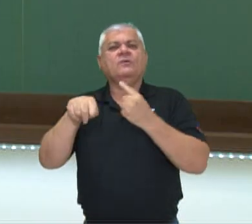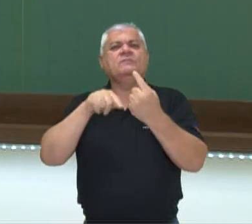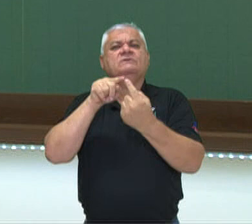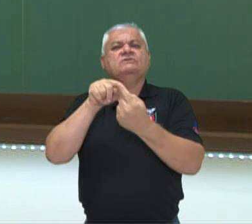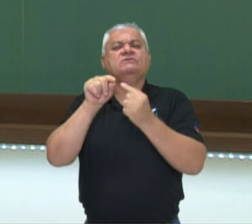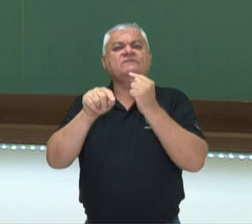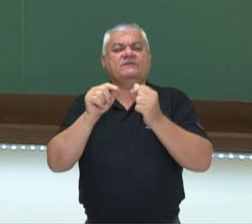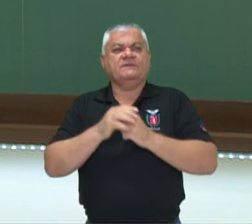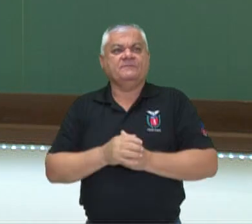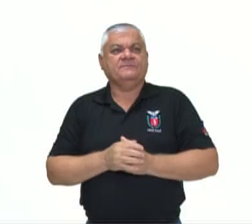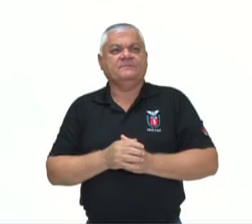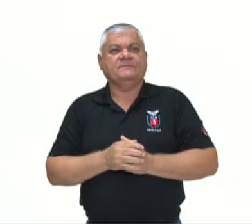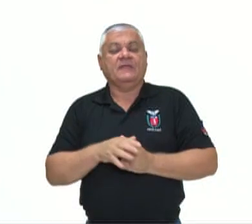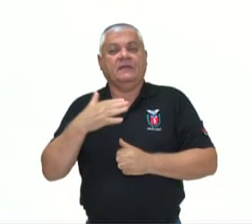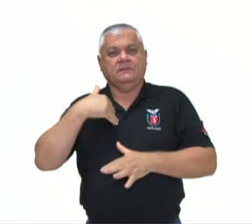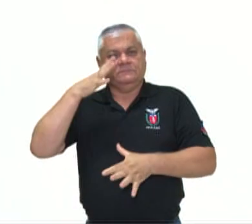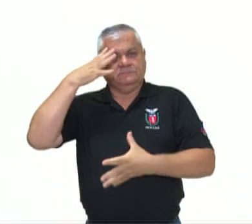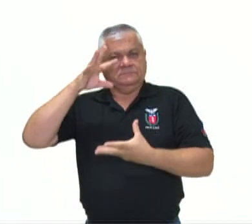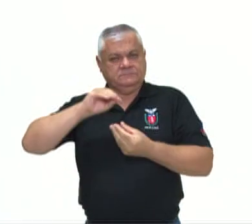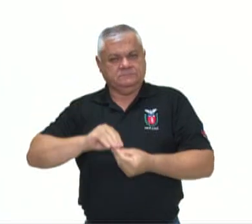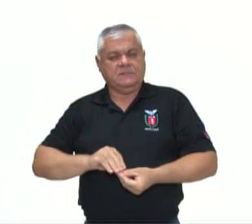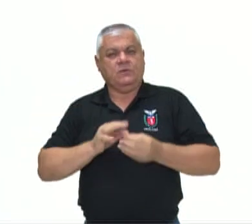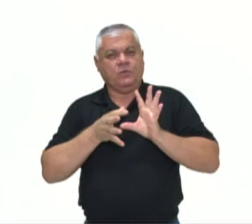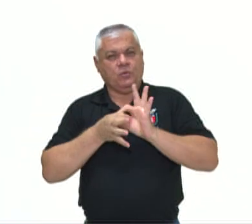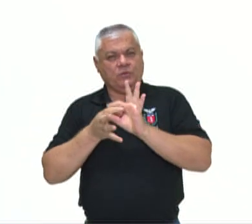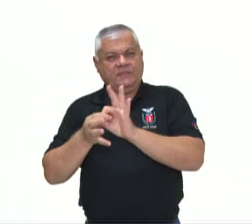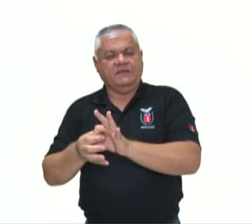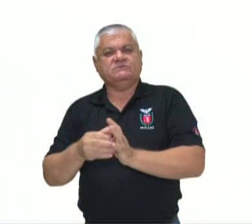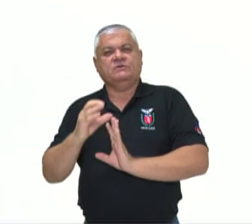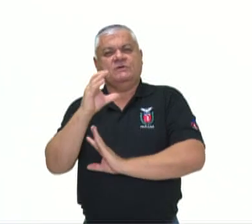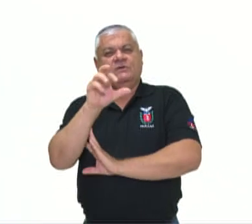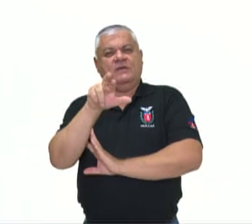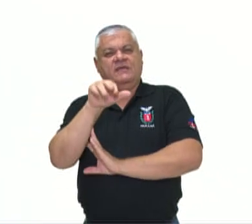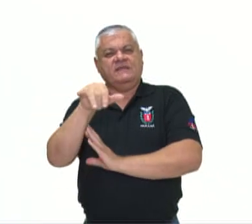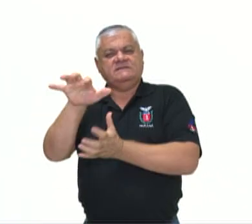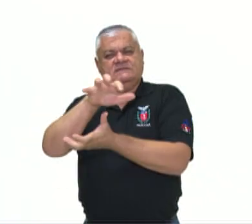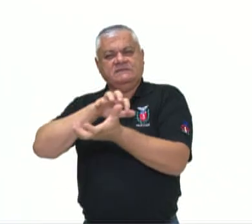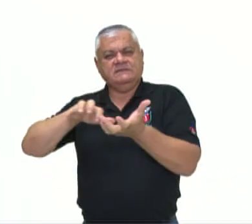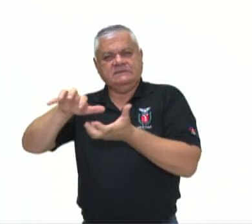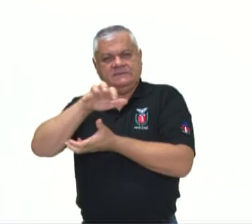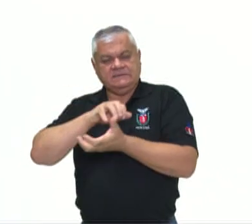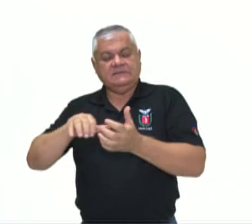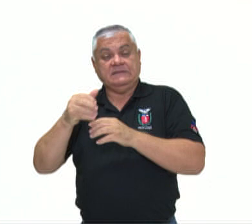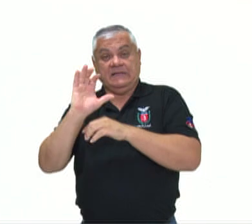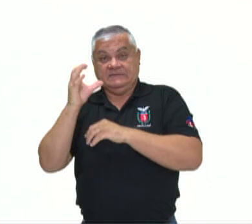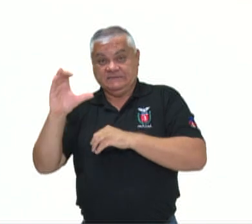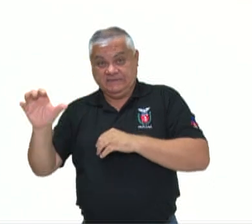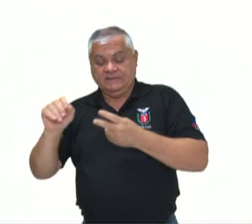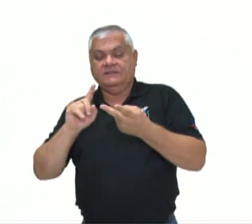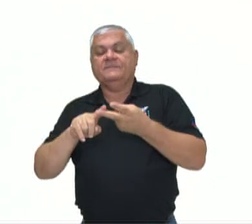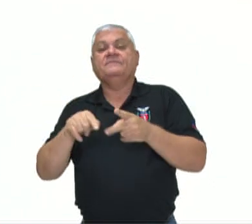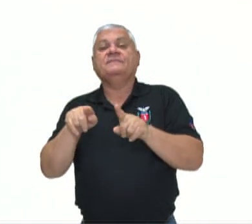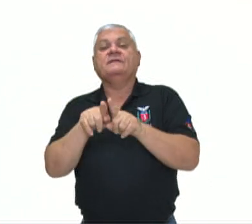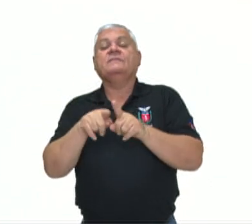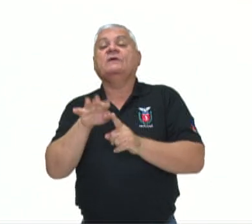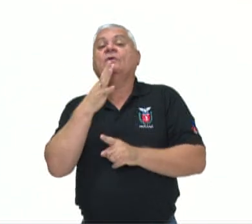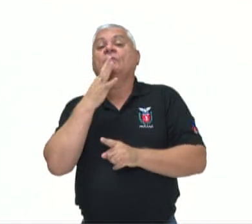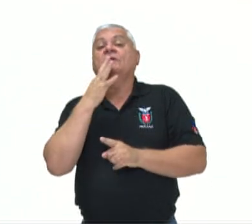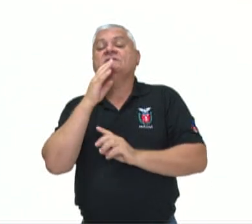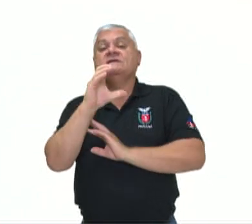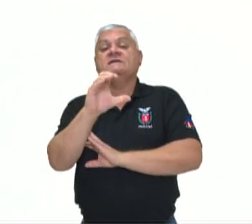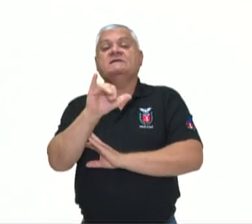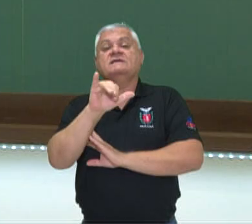de hoje são entender o contexto de crise da ciência moderna e conhecer o chamado Círculo